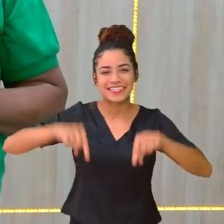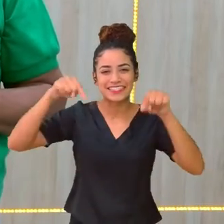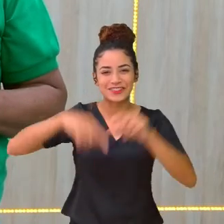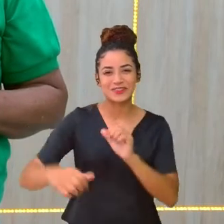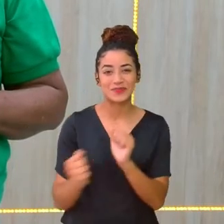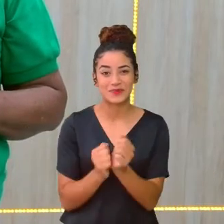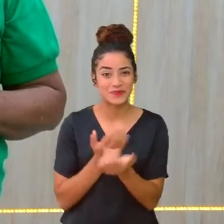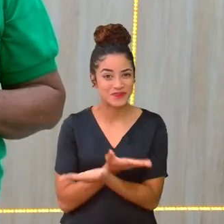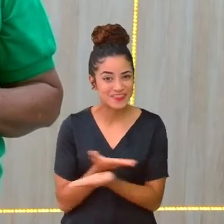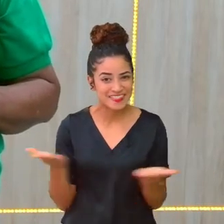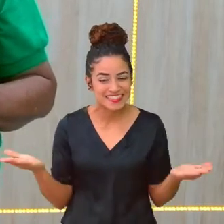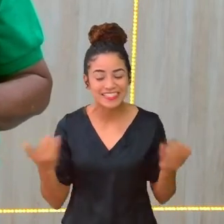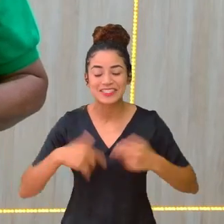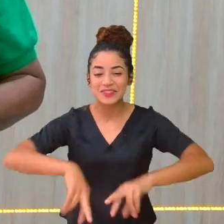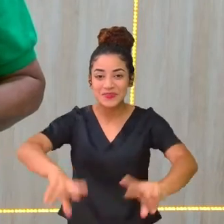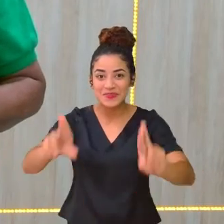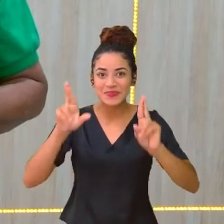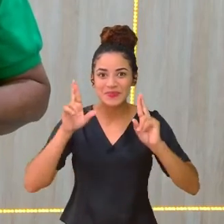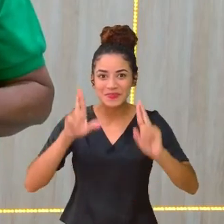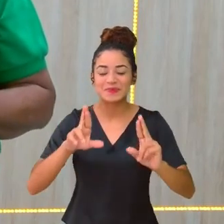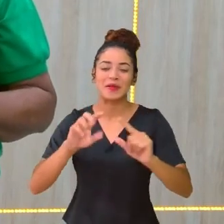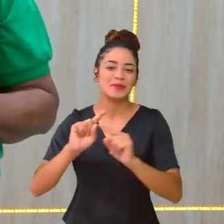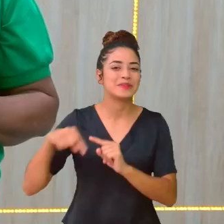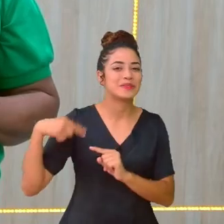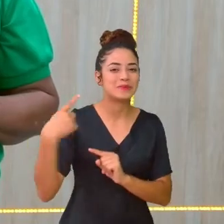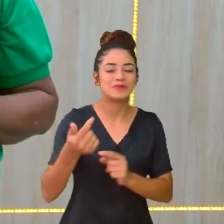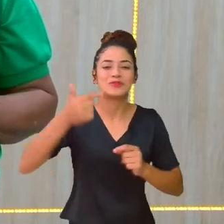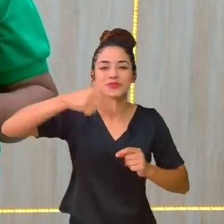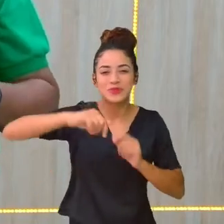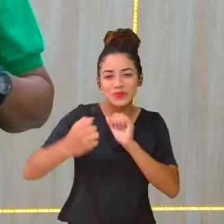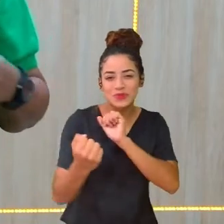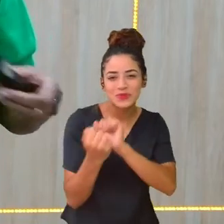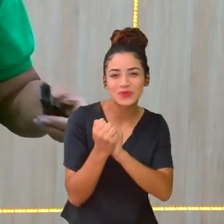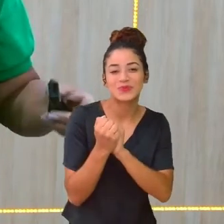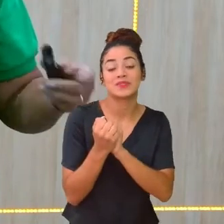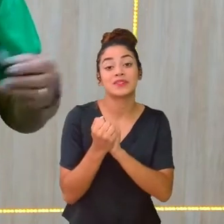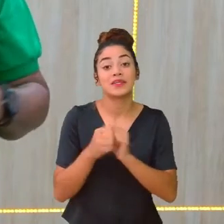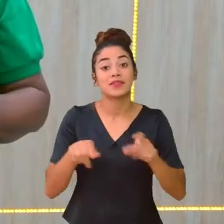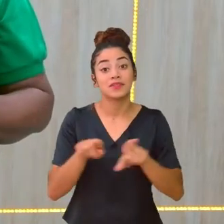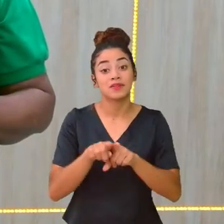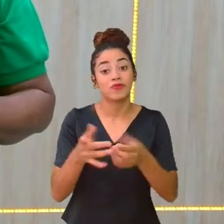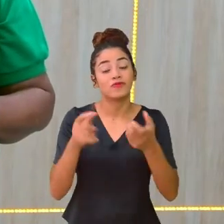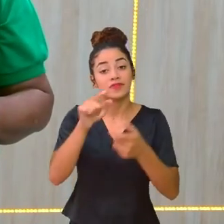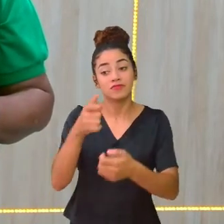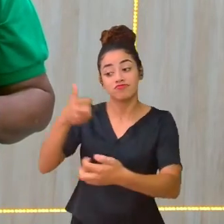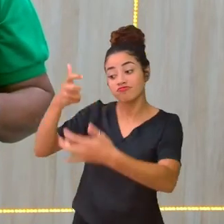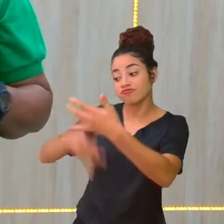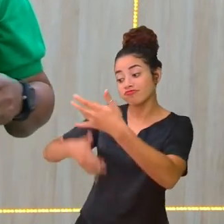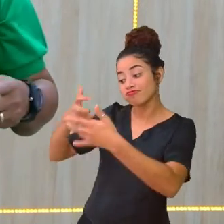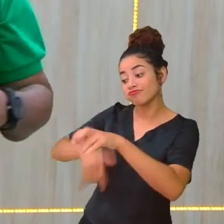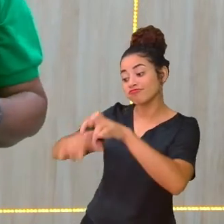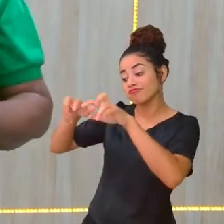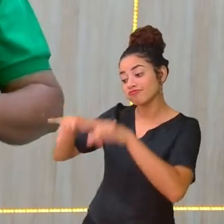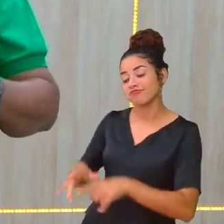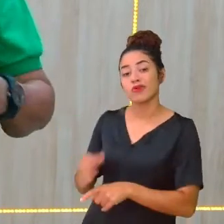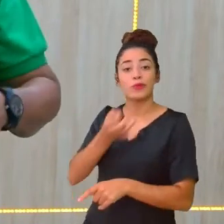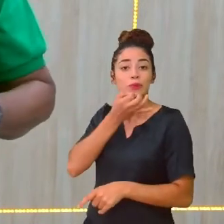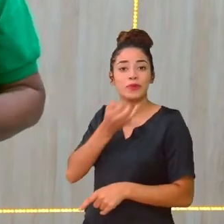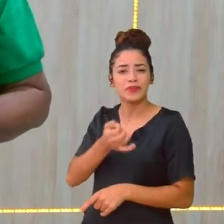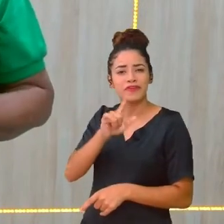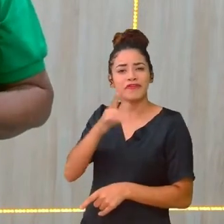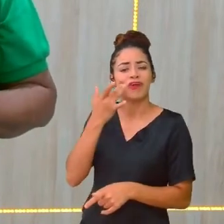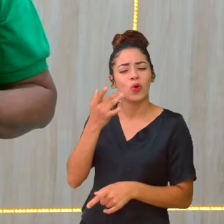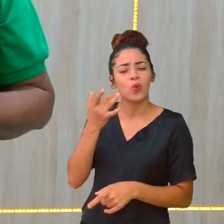vocês, tá? Espero contar com vocês na próxima aula. Espero que vocês entrem lá no chat e falem o que